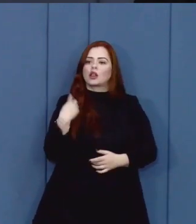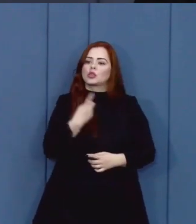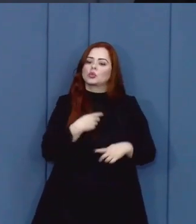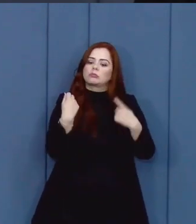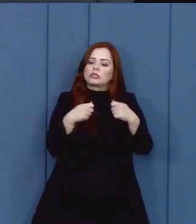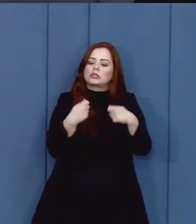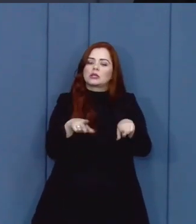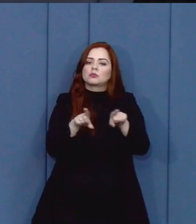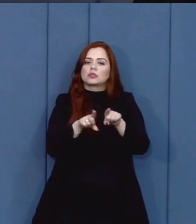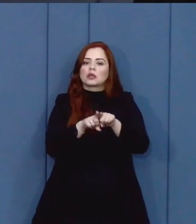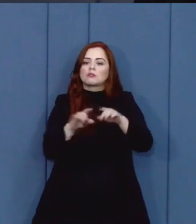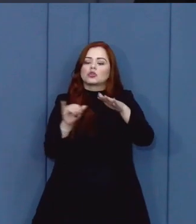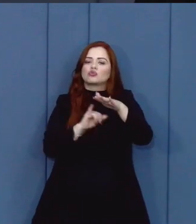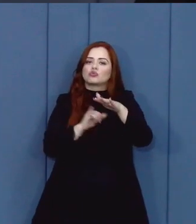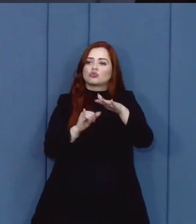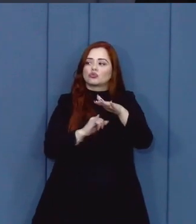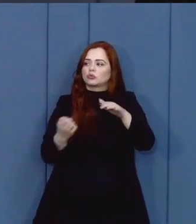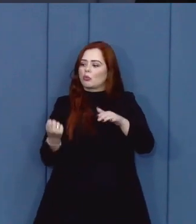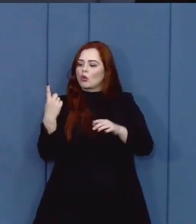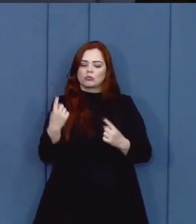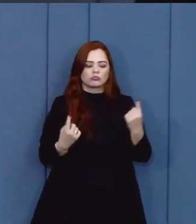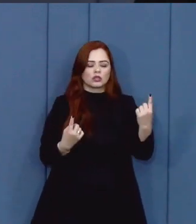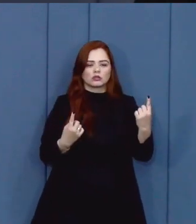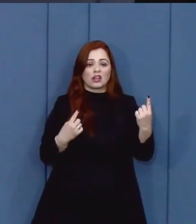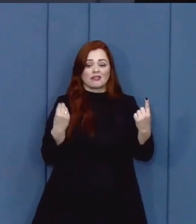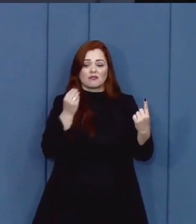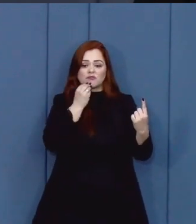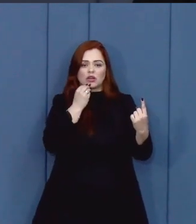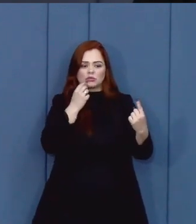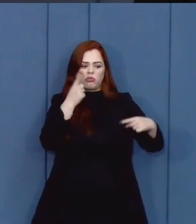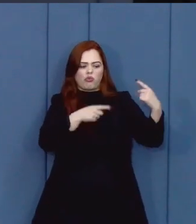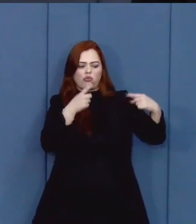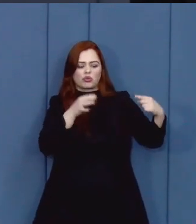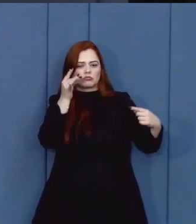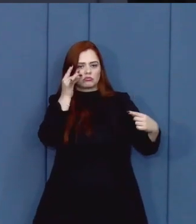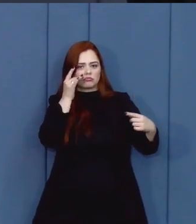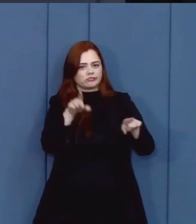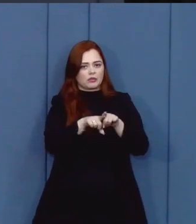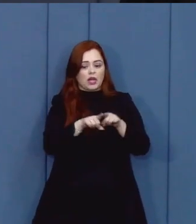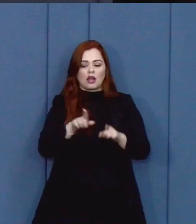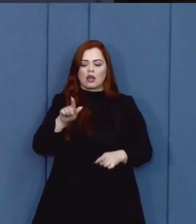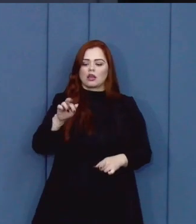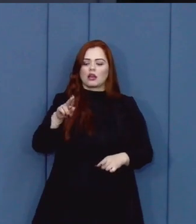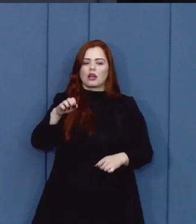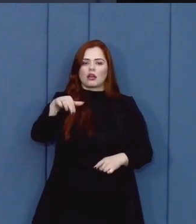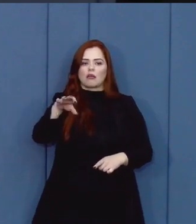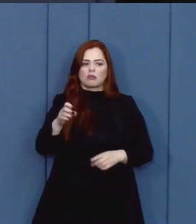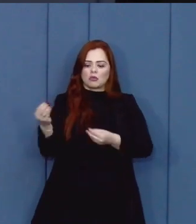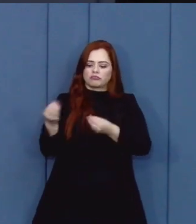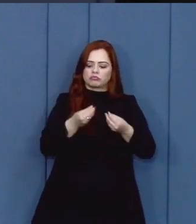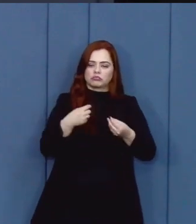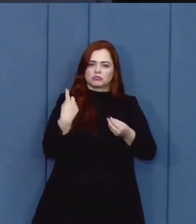gente precisa de instituições autônomas, isentas de conflitos de interesse, né? E aí, o Guilherme traz